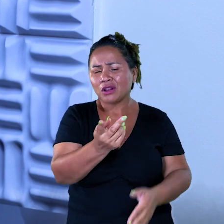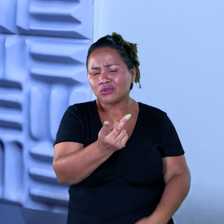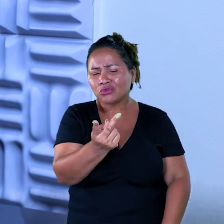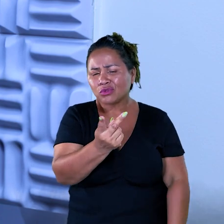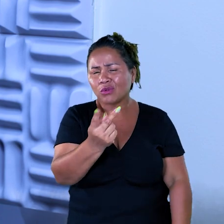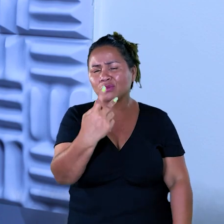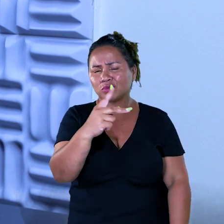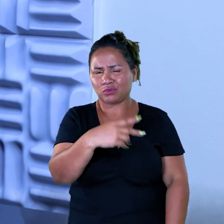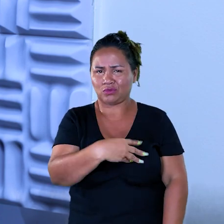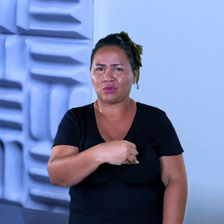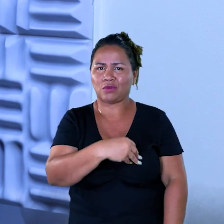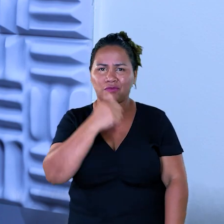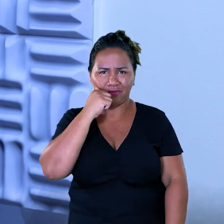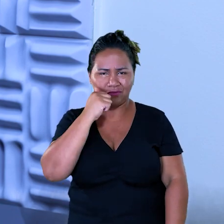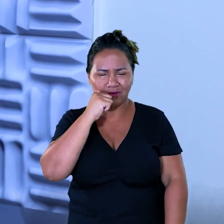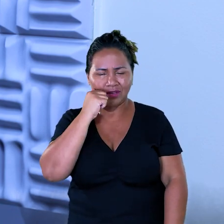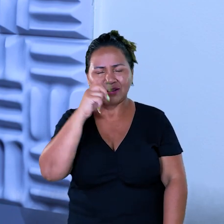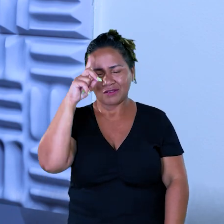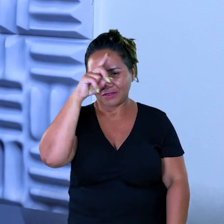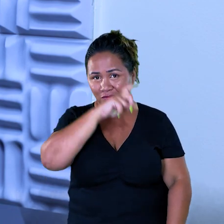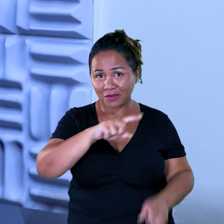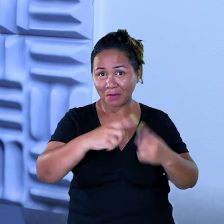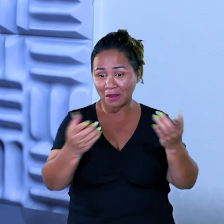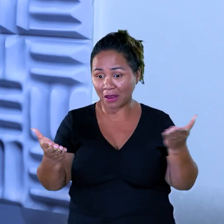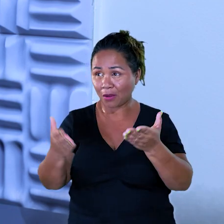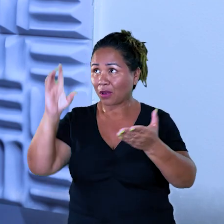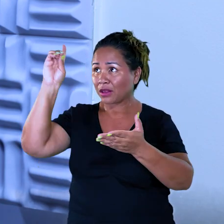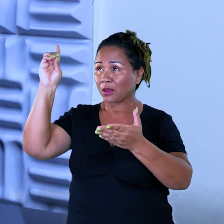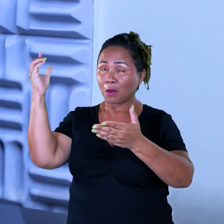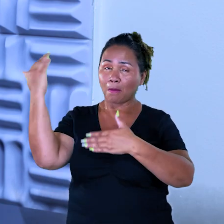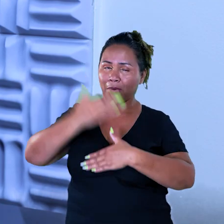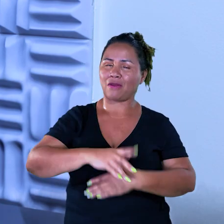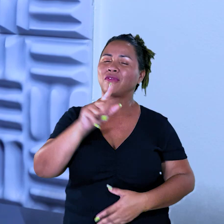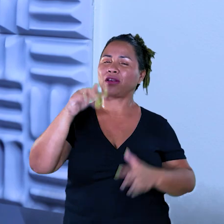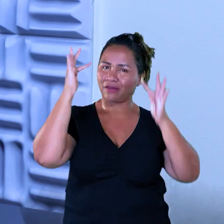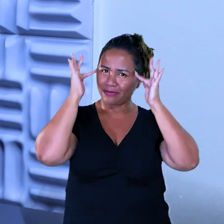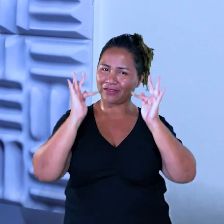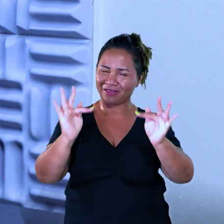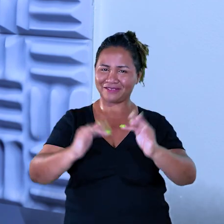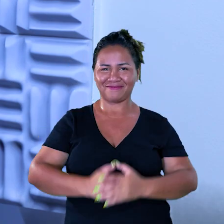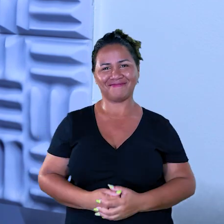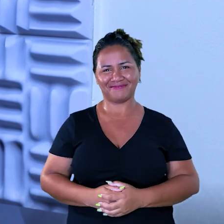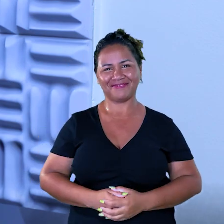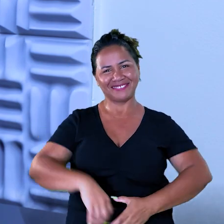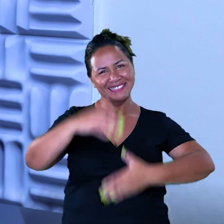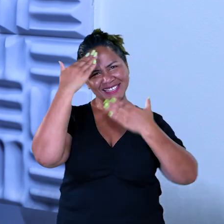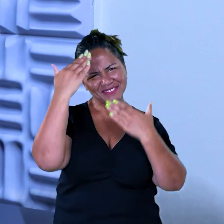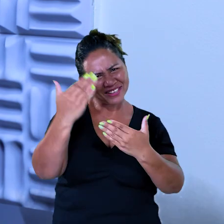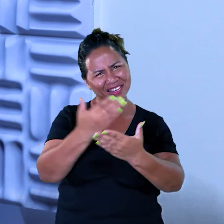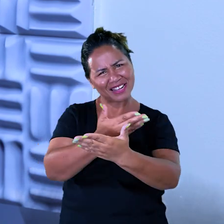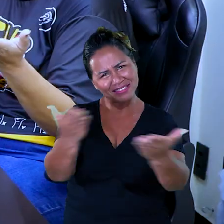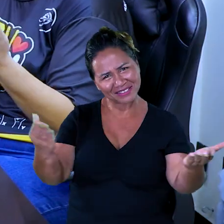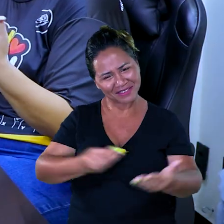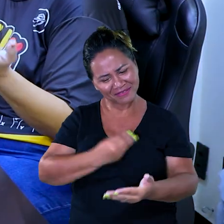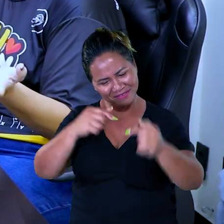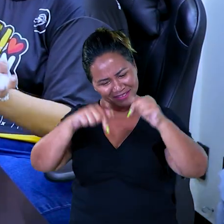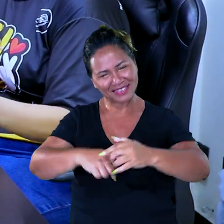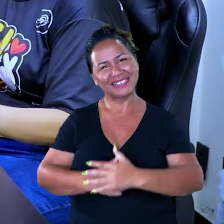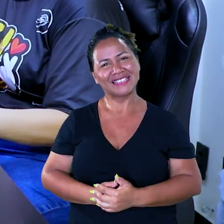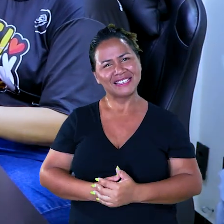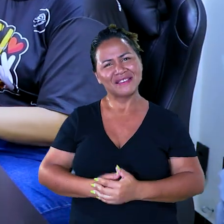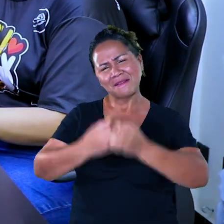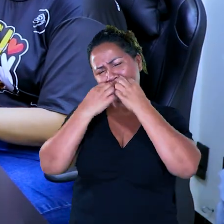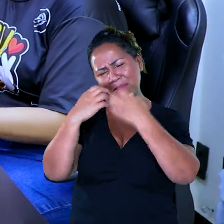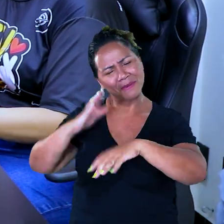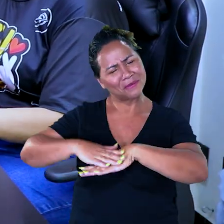sempre está aí, né? De Deus na sua vida. Exatamente. Fico feliz. Quero te agradecer. Foi uma eu delícia, viu? Foi uma delícia, não foi,